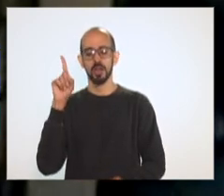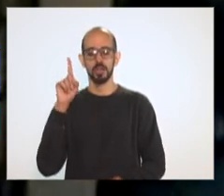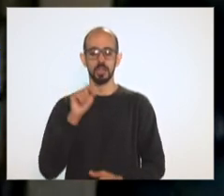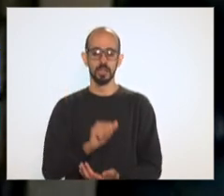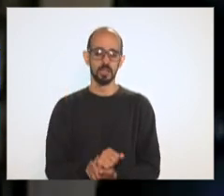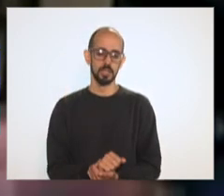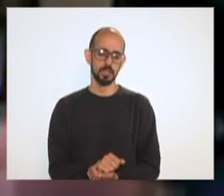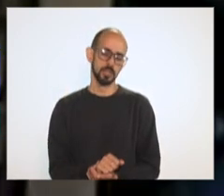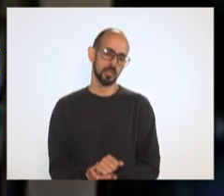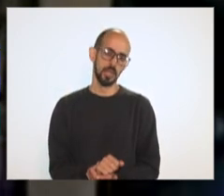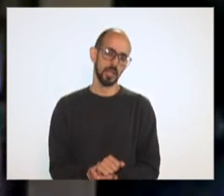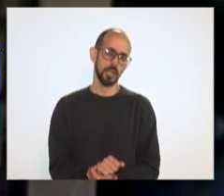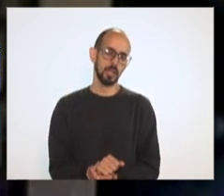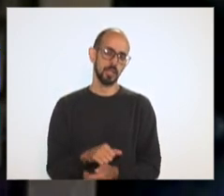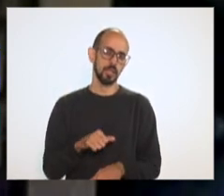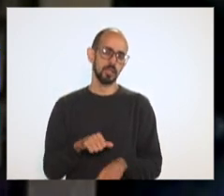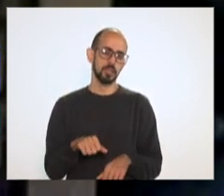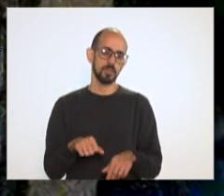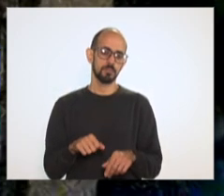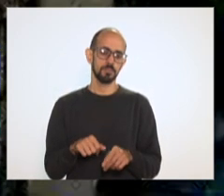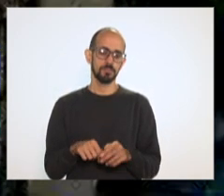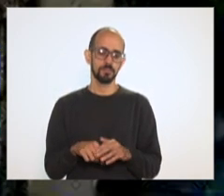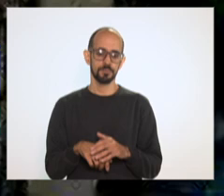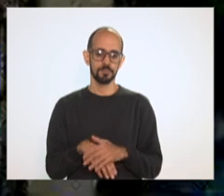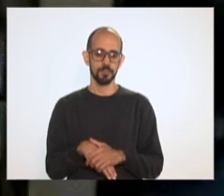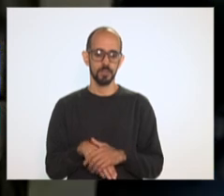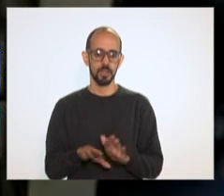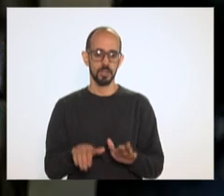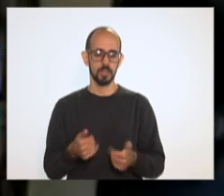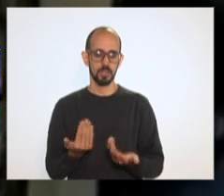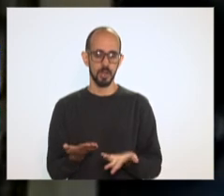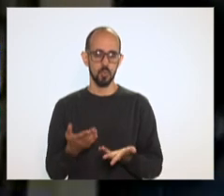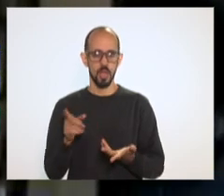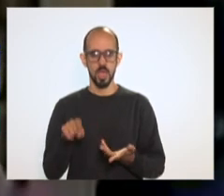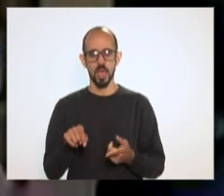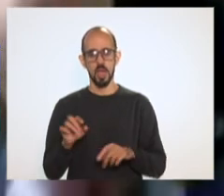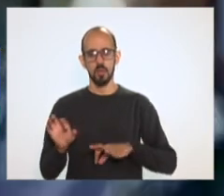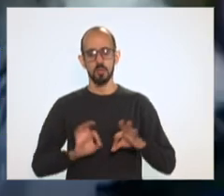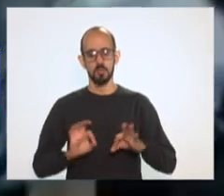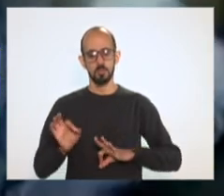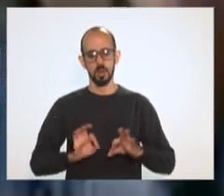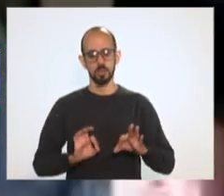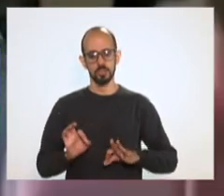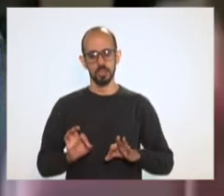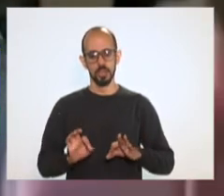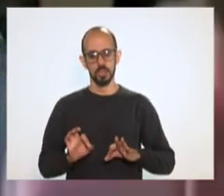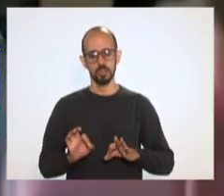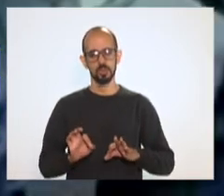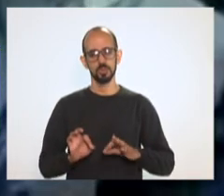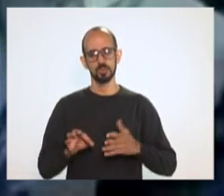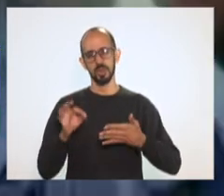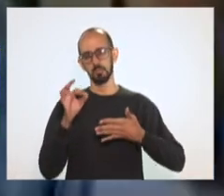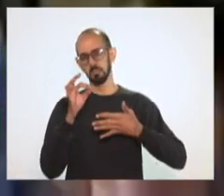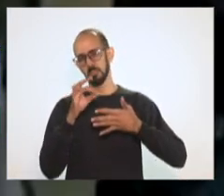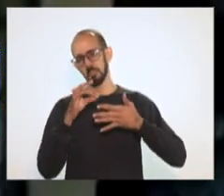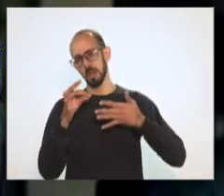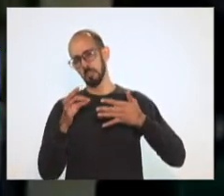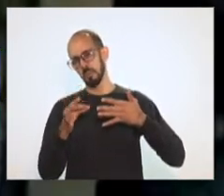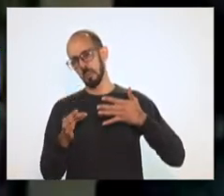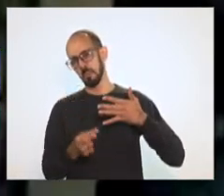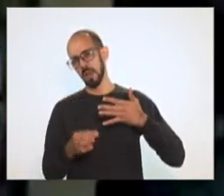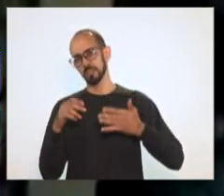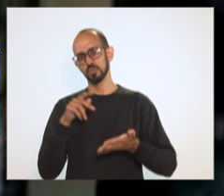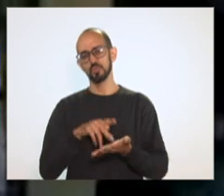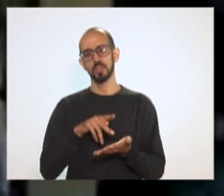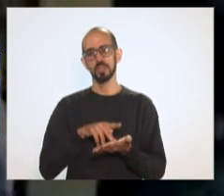e mais outros bairros então é um projeto detalhado é um projeto realmente que